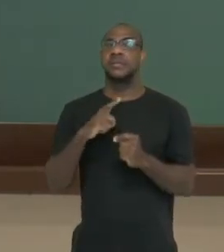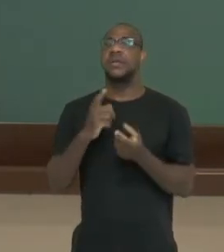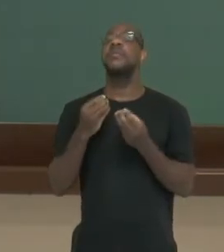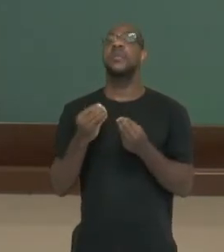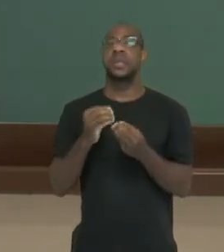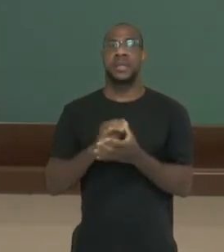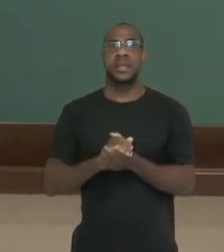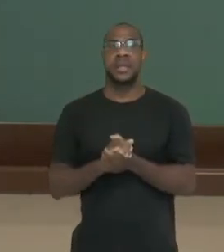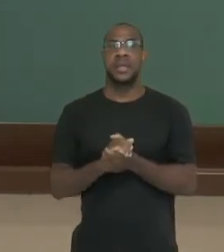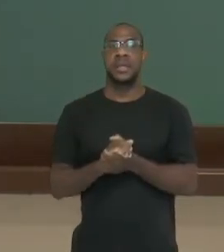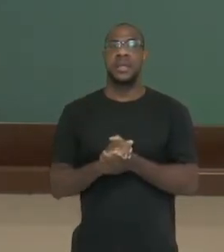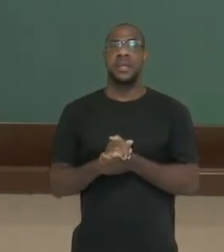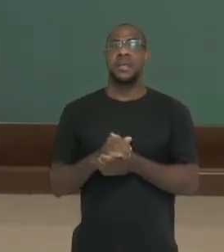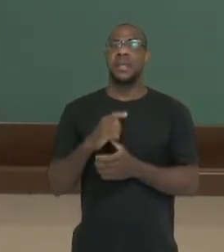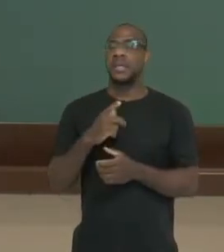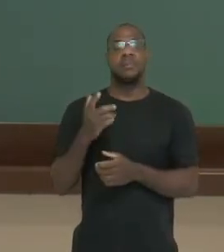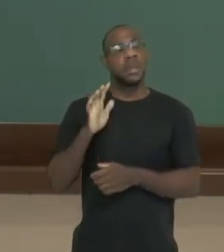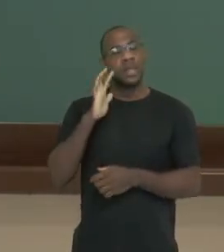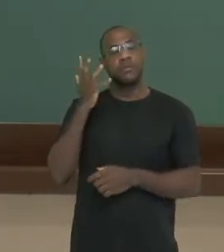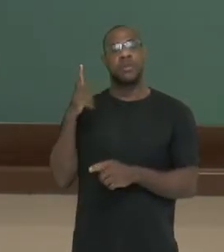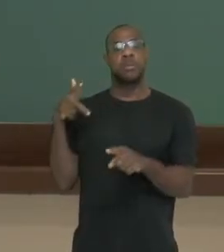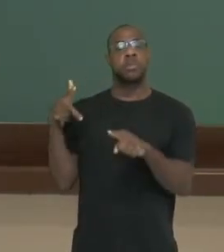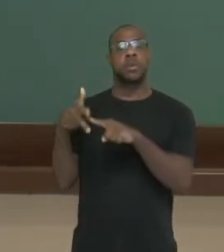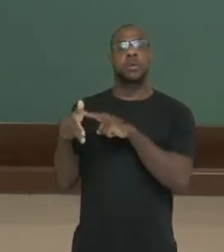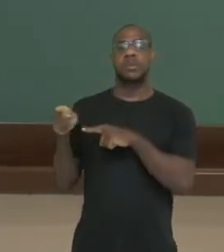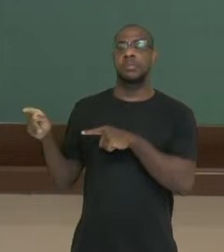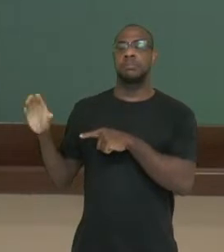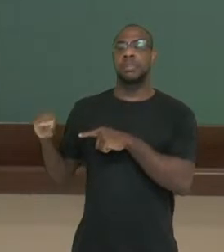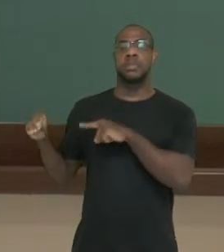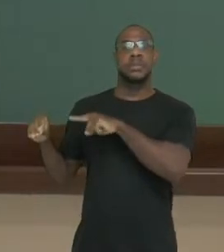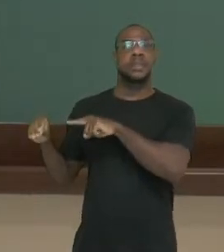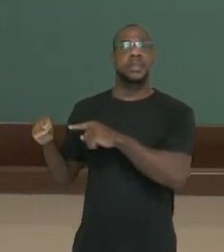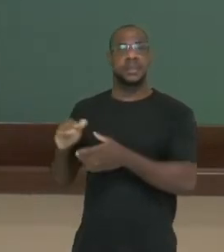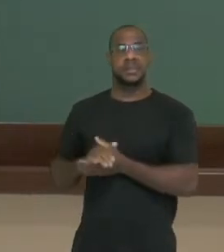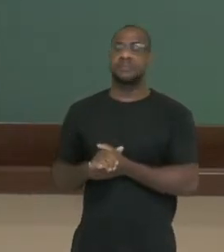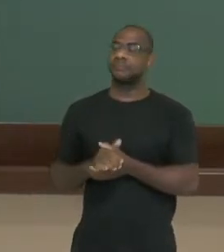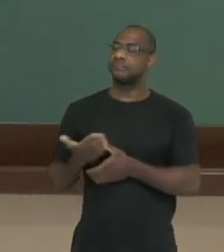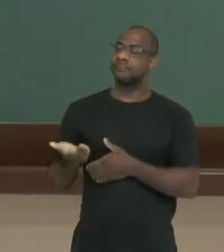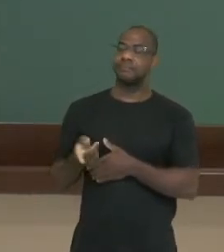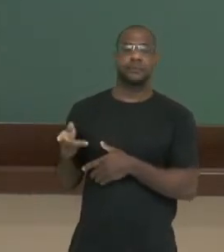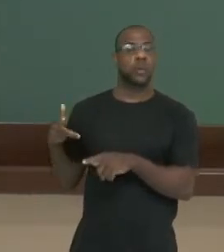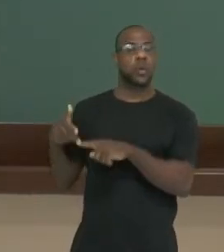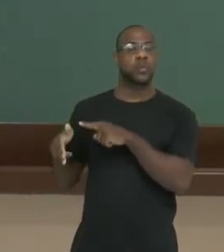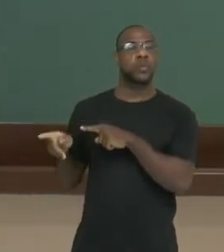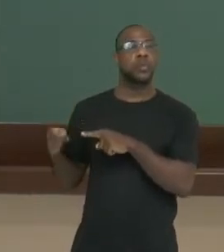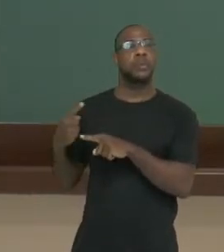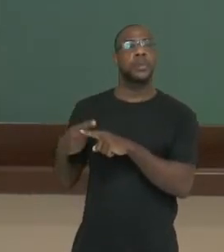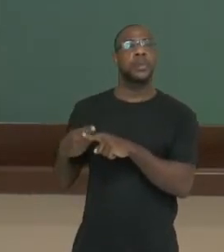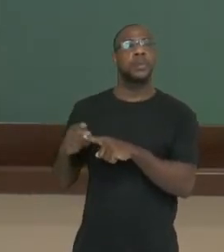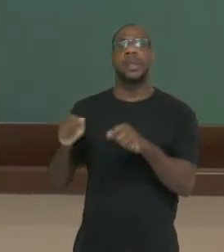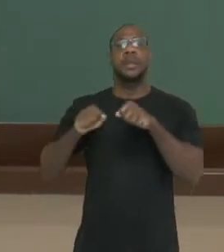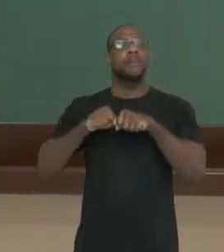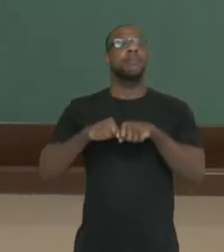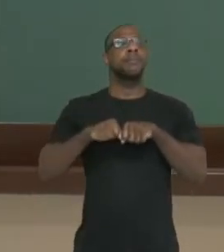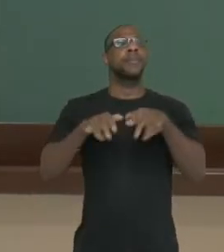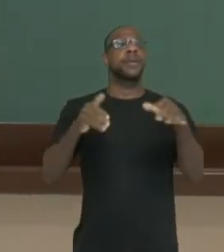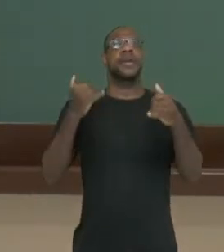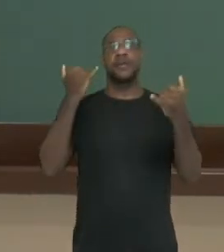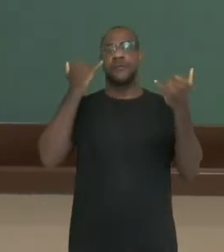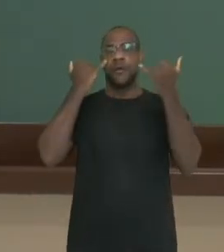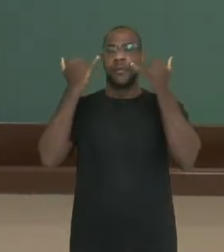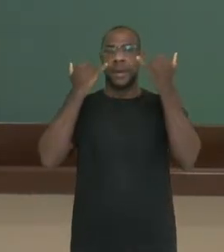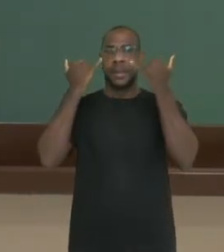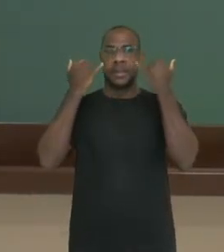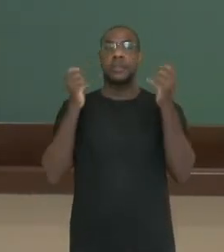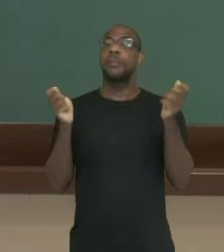intencionalidade quando resolveu cortar um fragmento da fala do goleiro Everton, né? Para não disseminar informações que